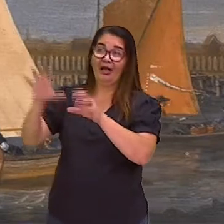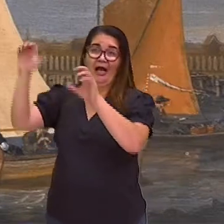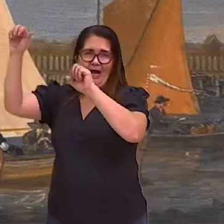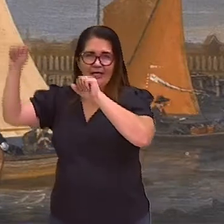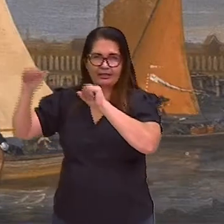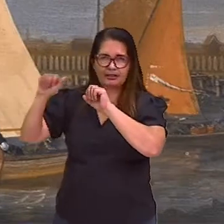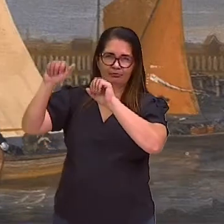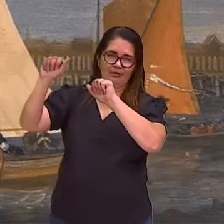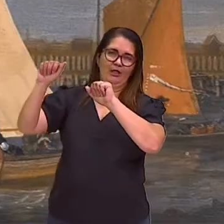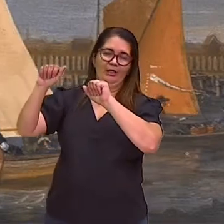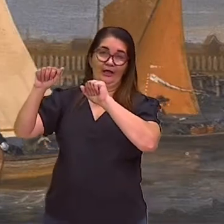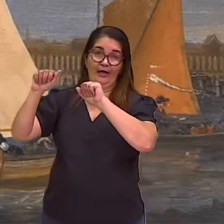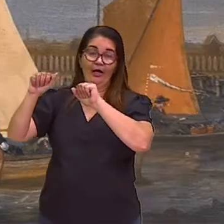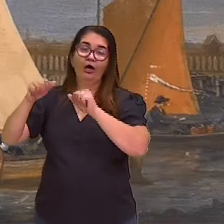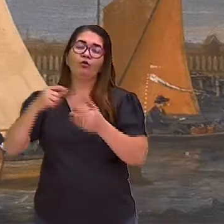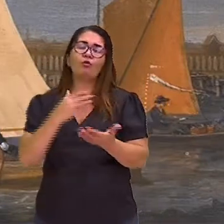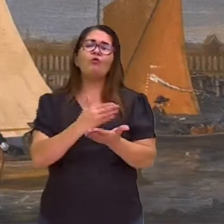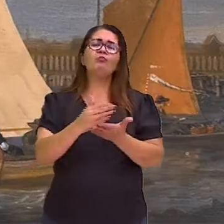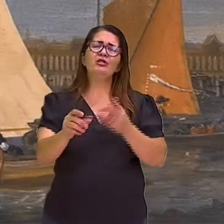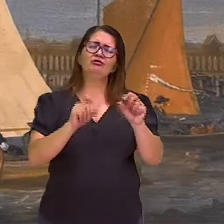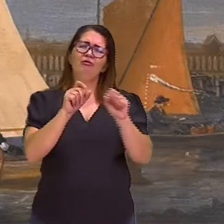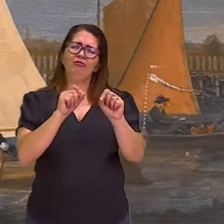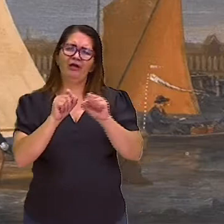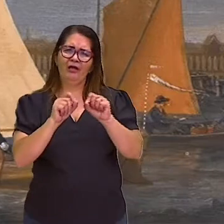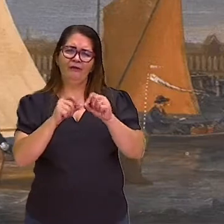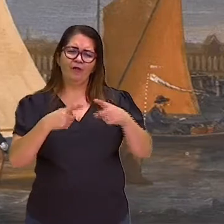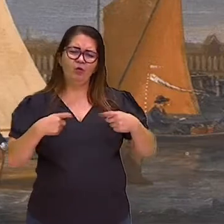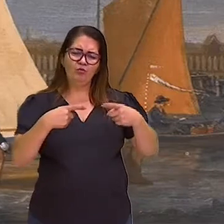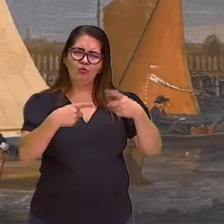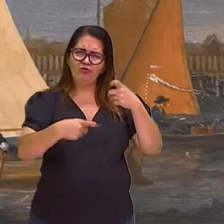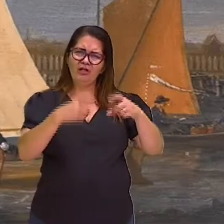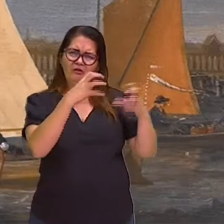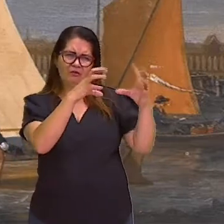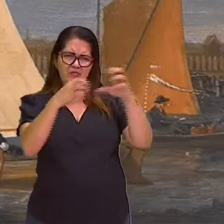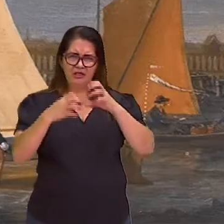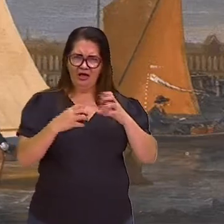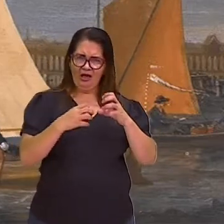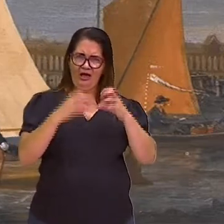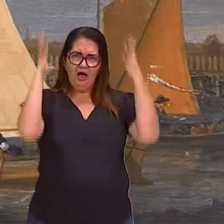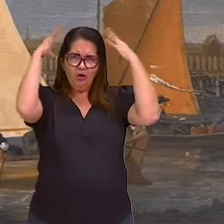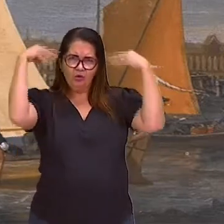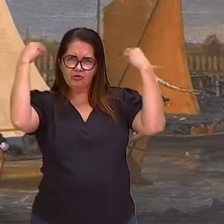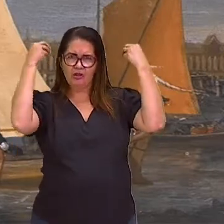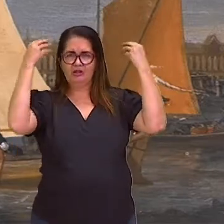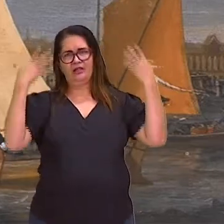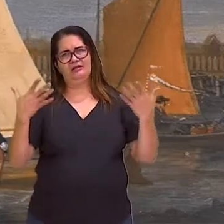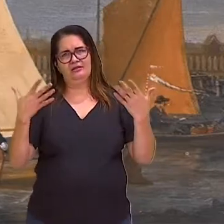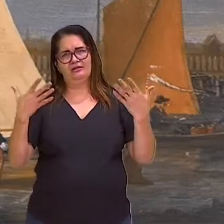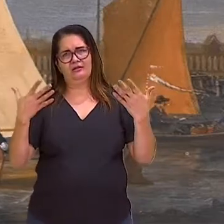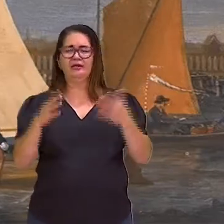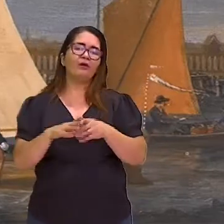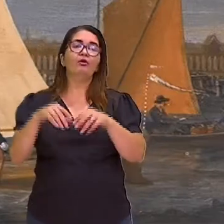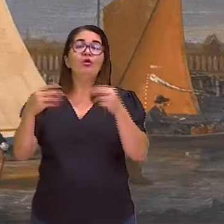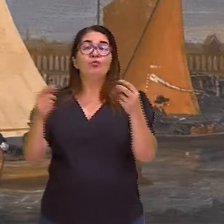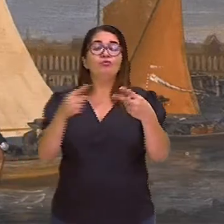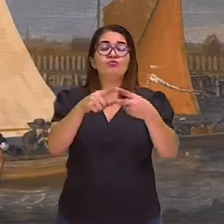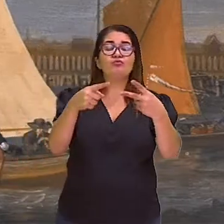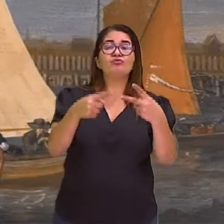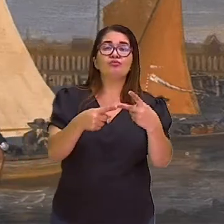desse contexto, os inimigos da Espanha tornaram-se os inimigos de Portugal, já que os dois países passaram a ser